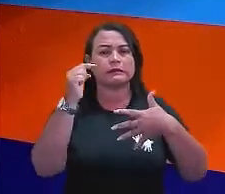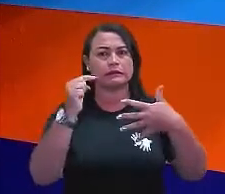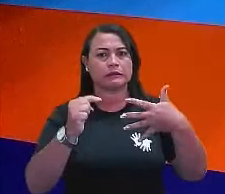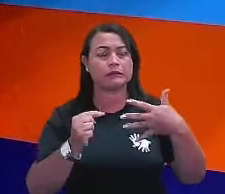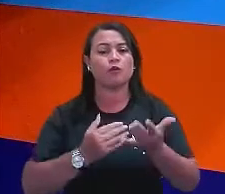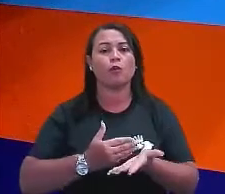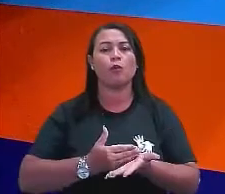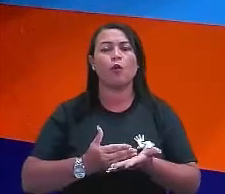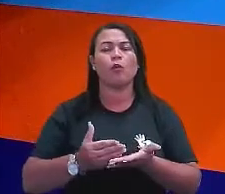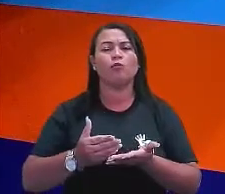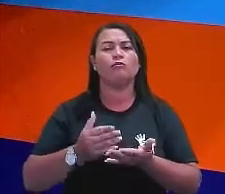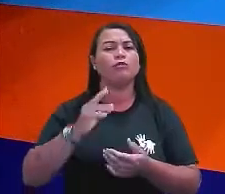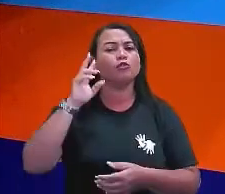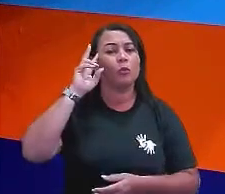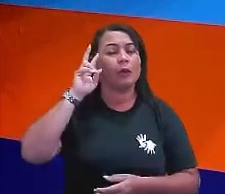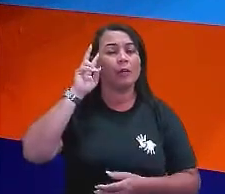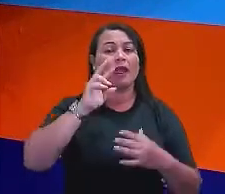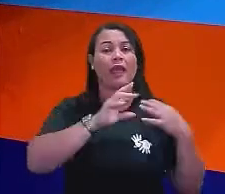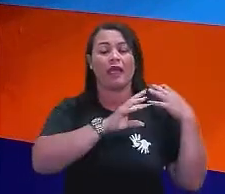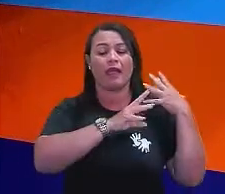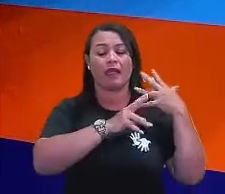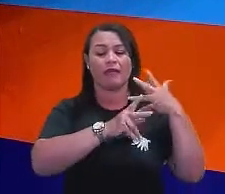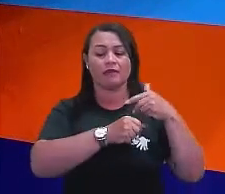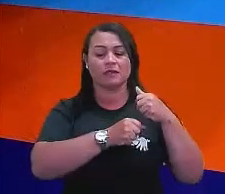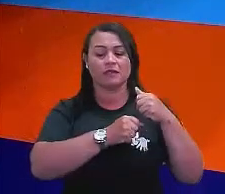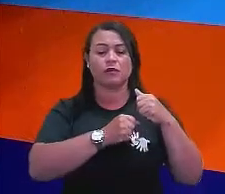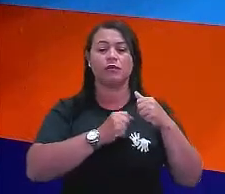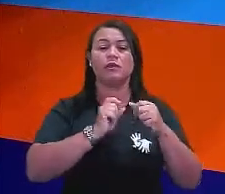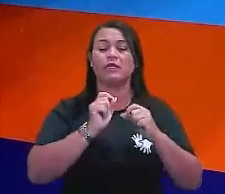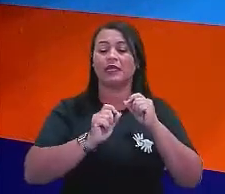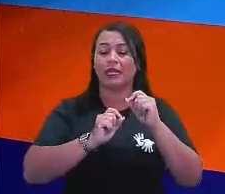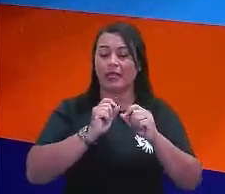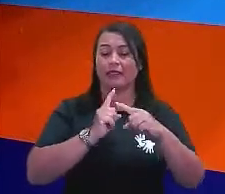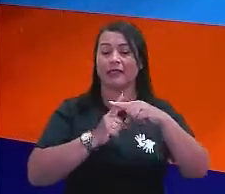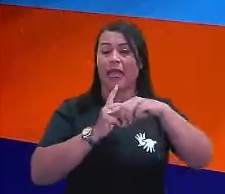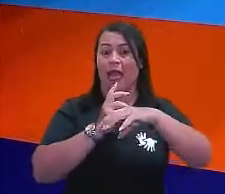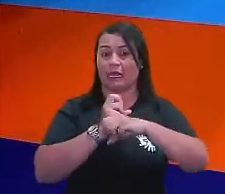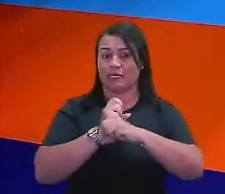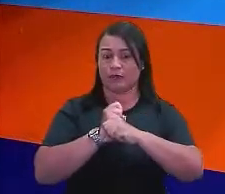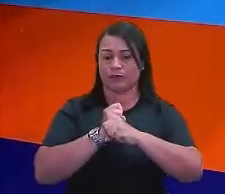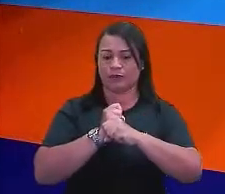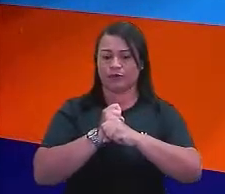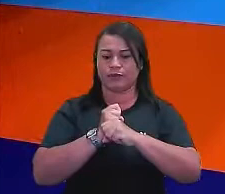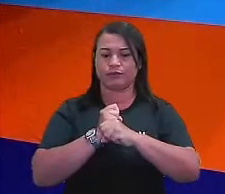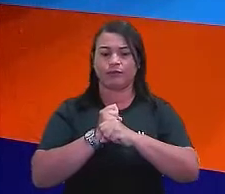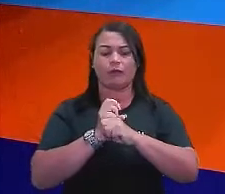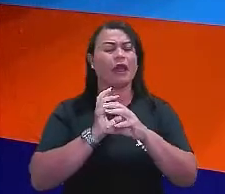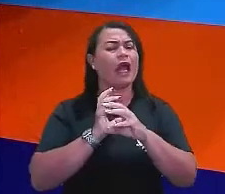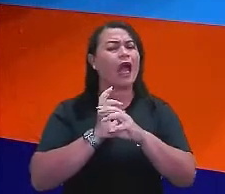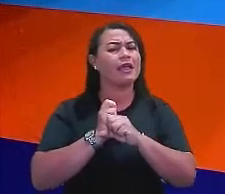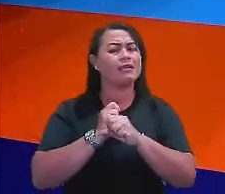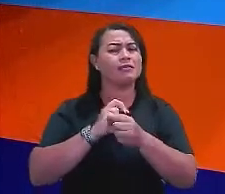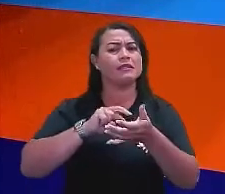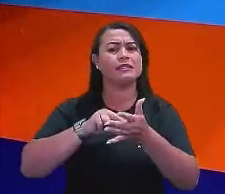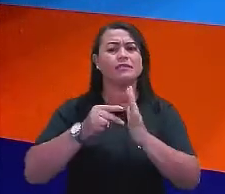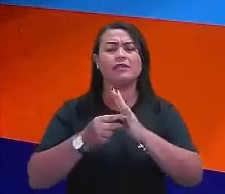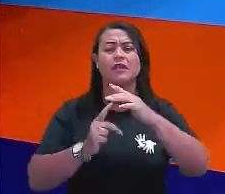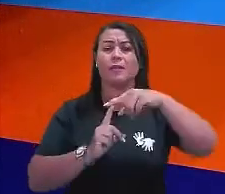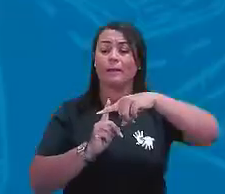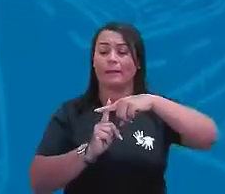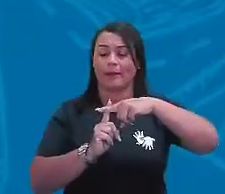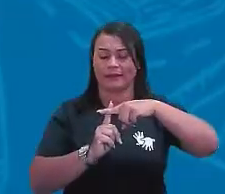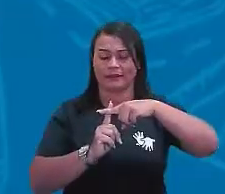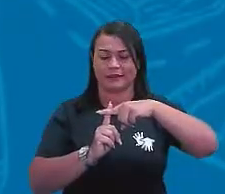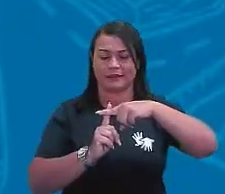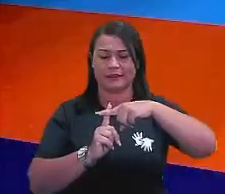começar com a revisão de adição. Então, quando eu falo da adição, eu estou falando daquela continha de mais. E